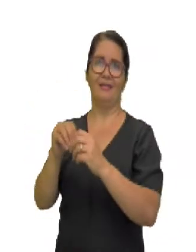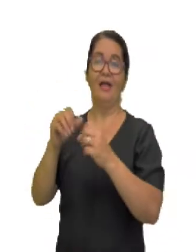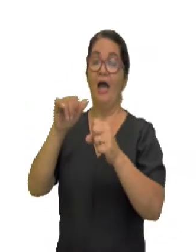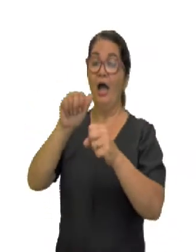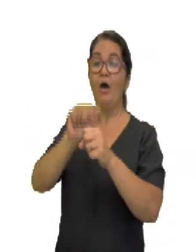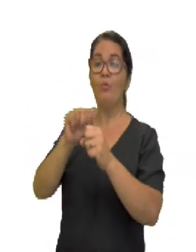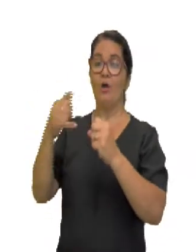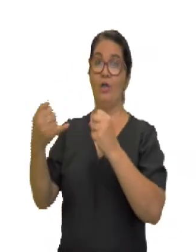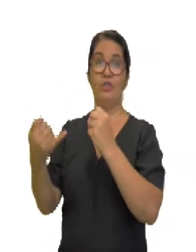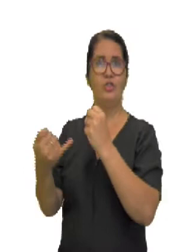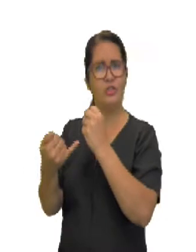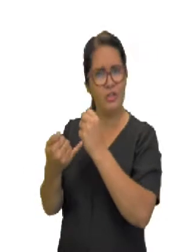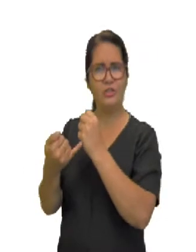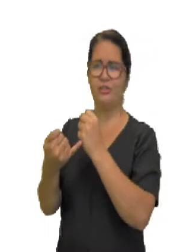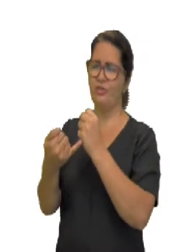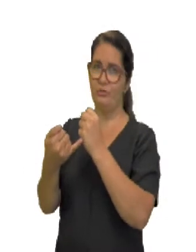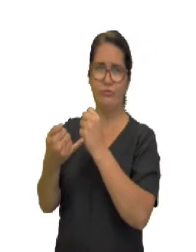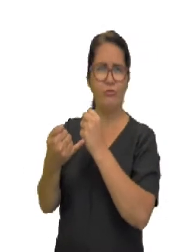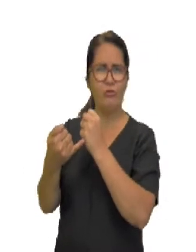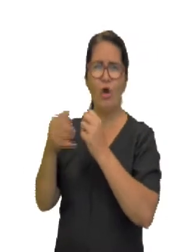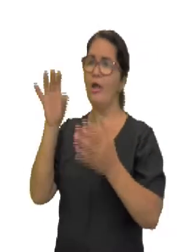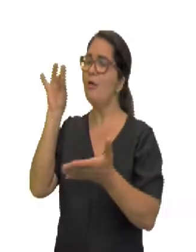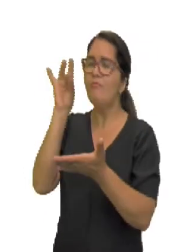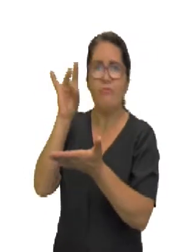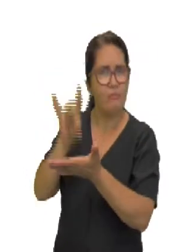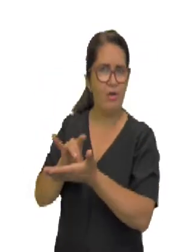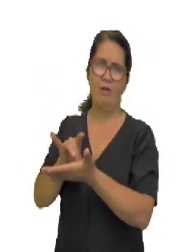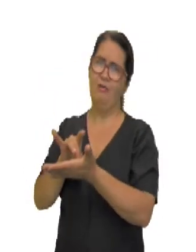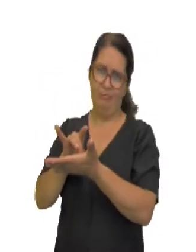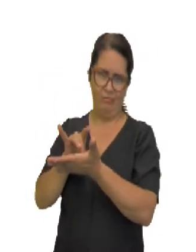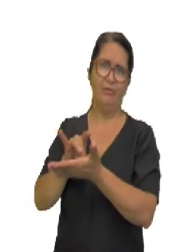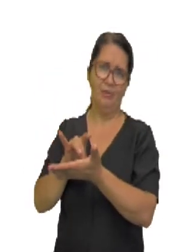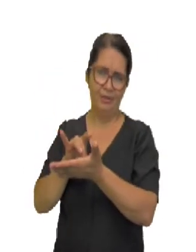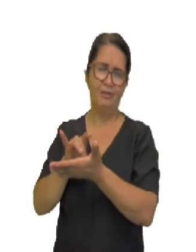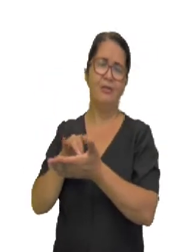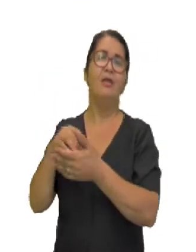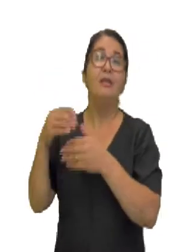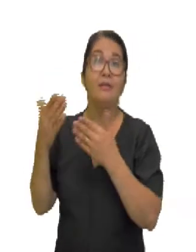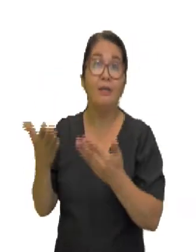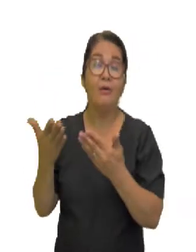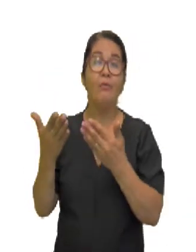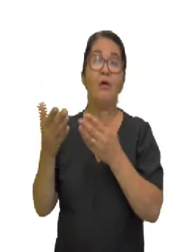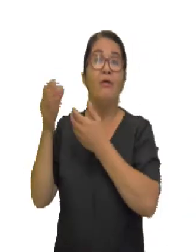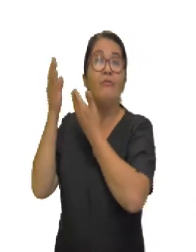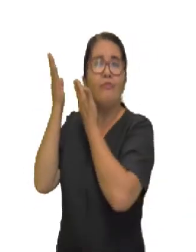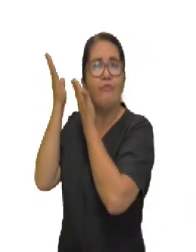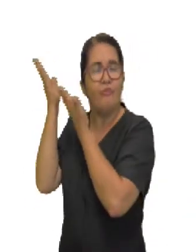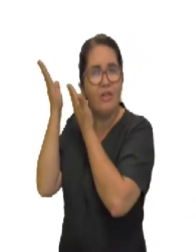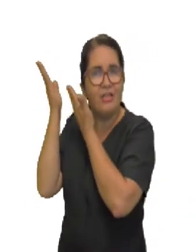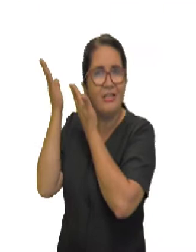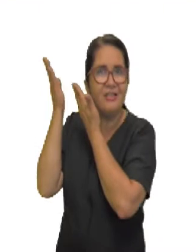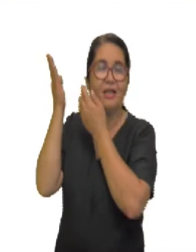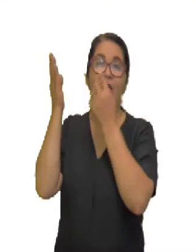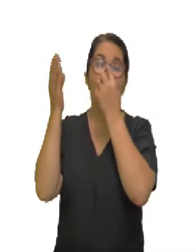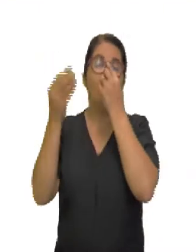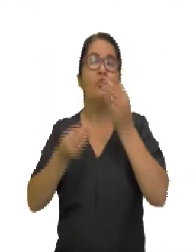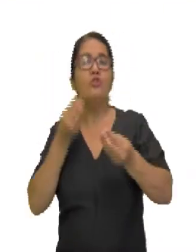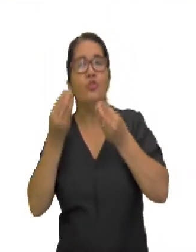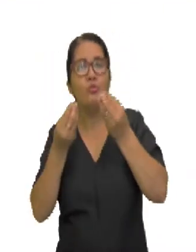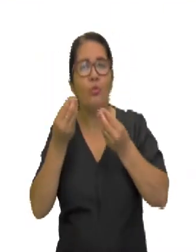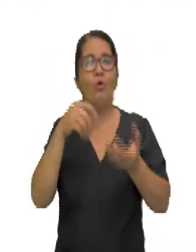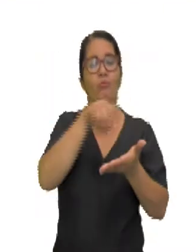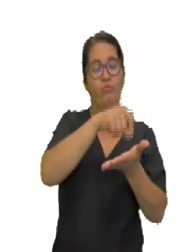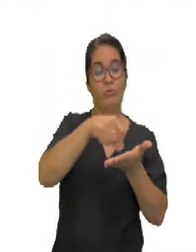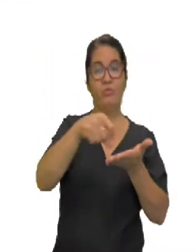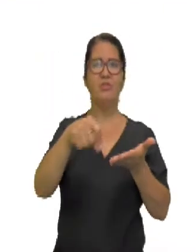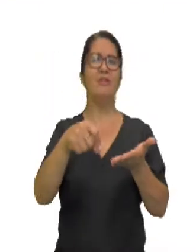uma forma absoluta, isso, ou relativa. E vai se destacar em relação